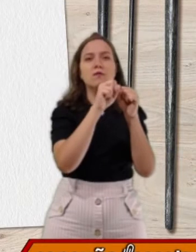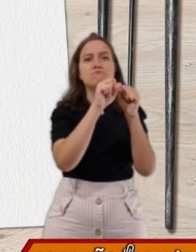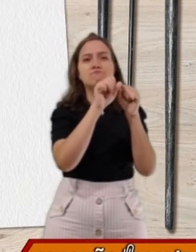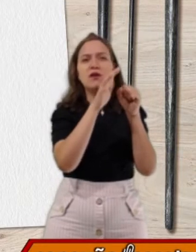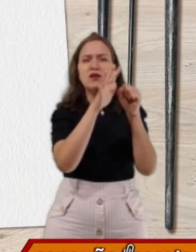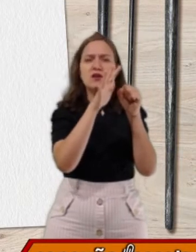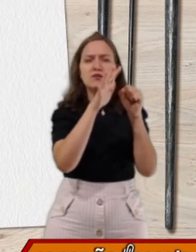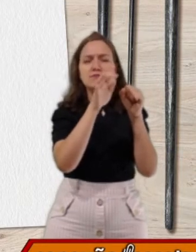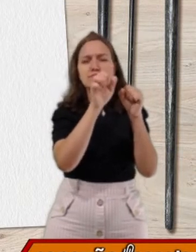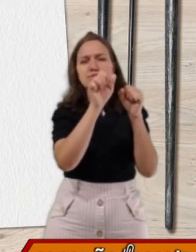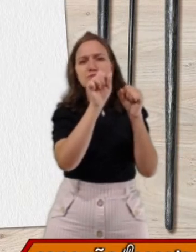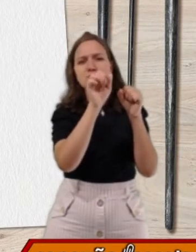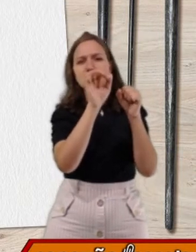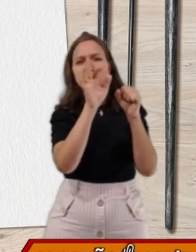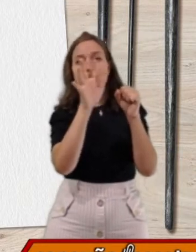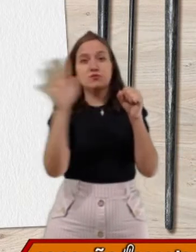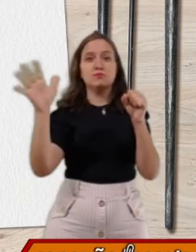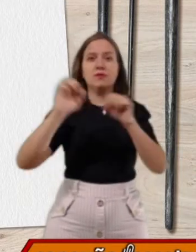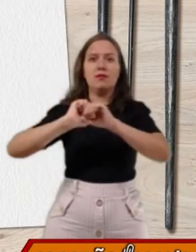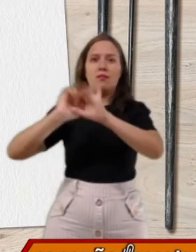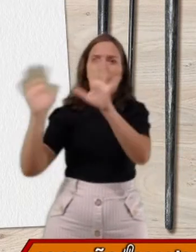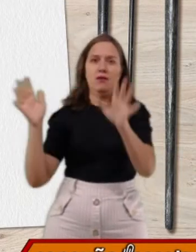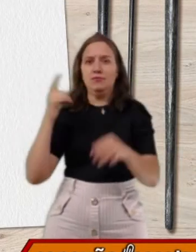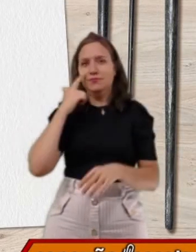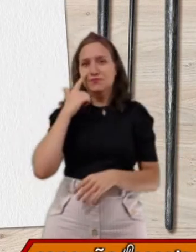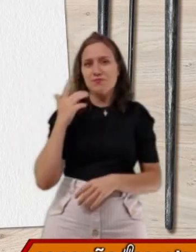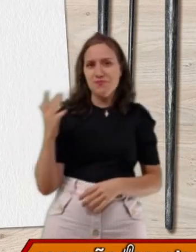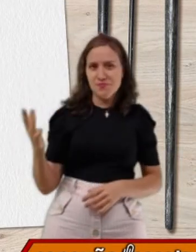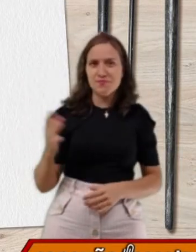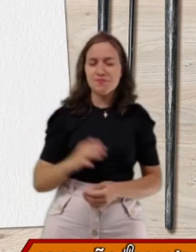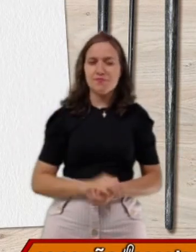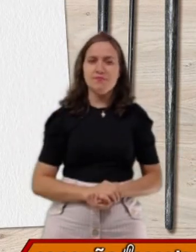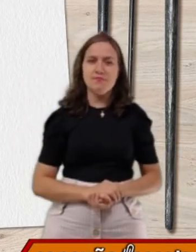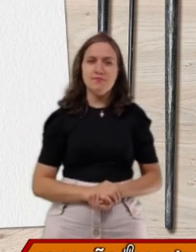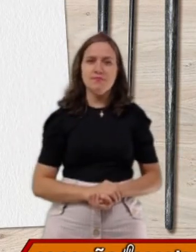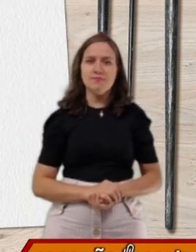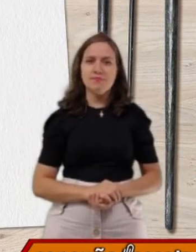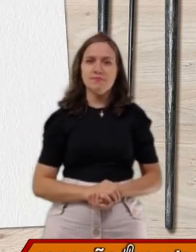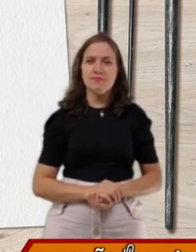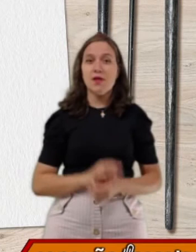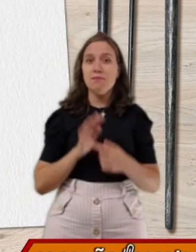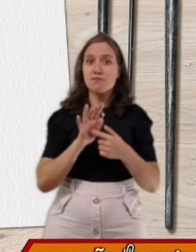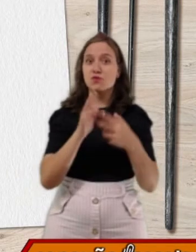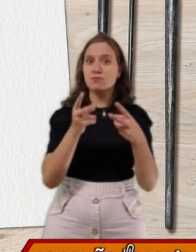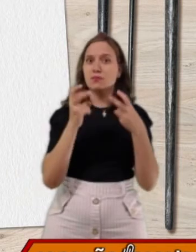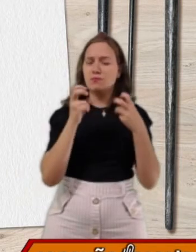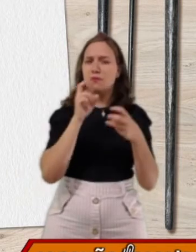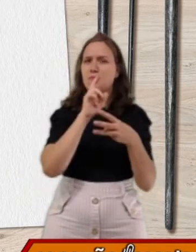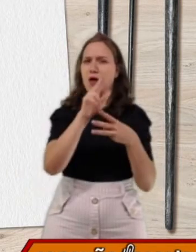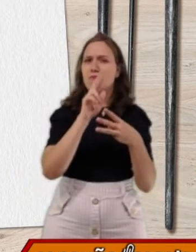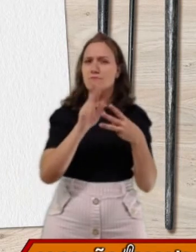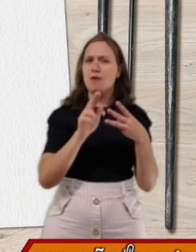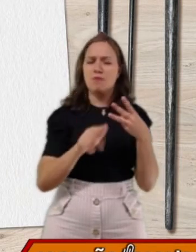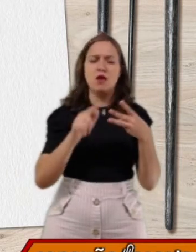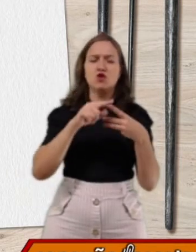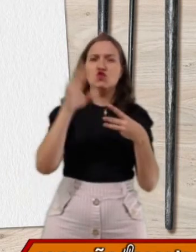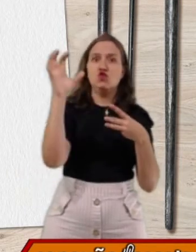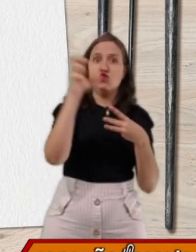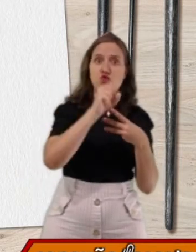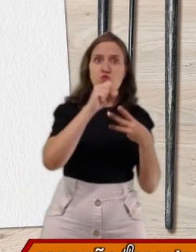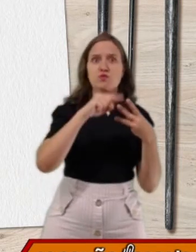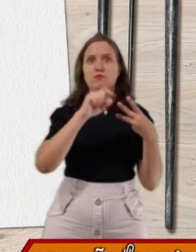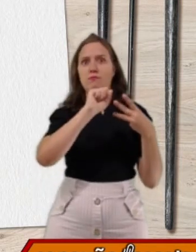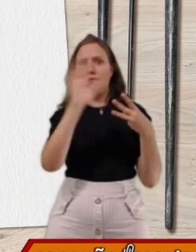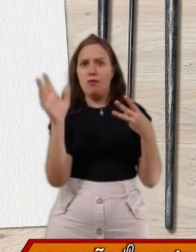médio tem que mostrar a gente ou pelo menos três anos galera agora eu vou dar mais